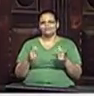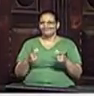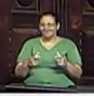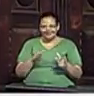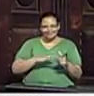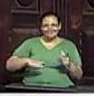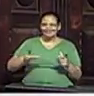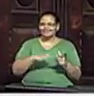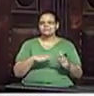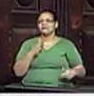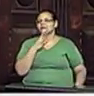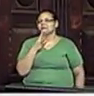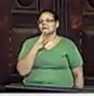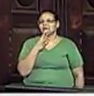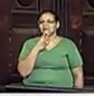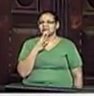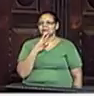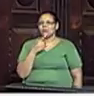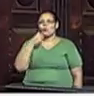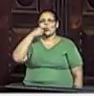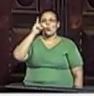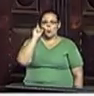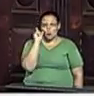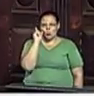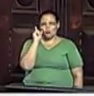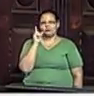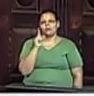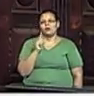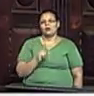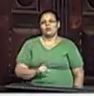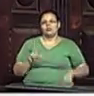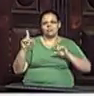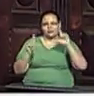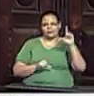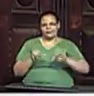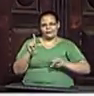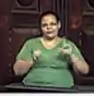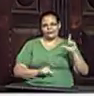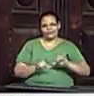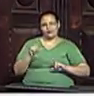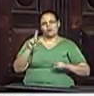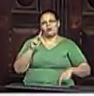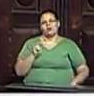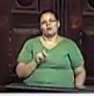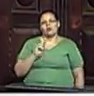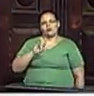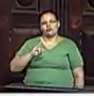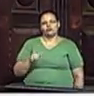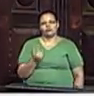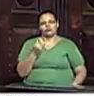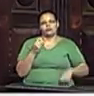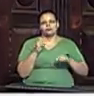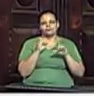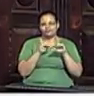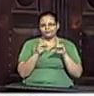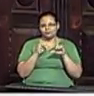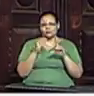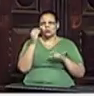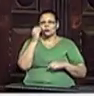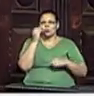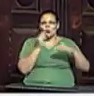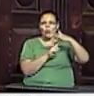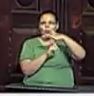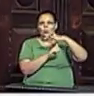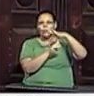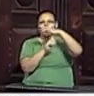área é reconhecida. Ontem, o RJTV mostrou ao vivo do seu helicóptero